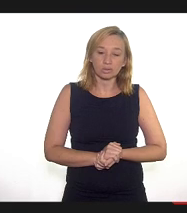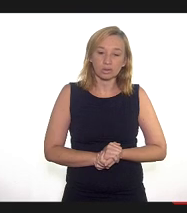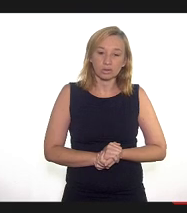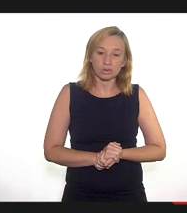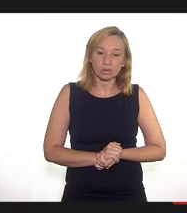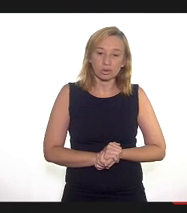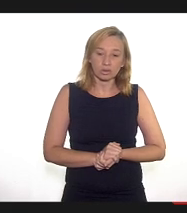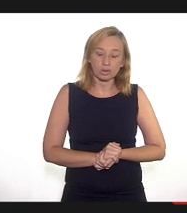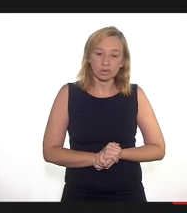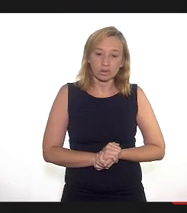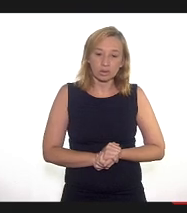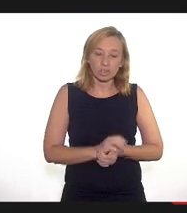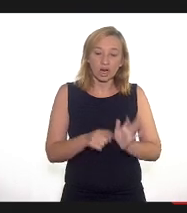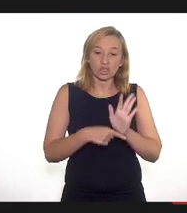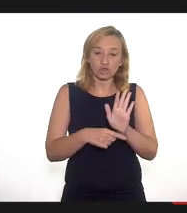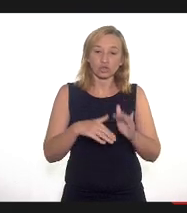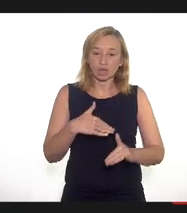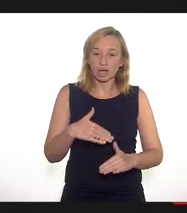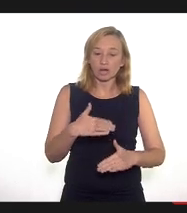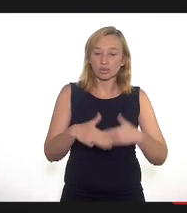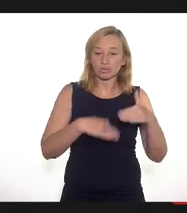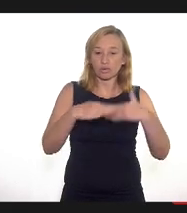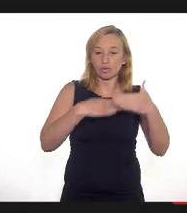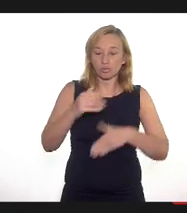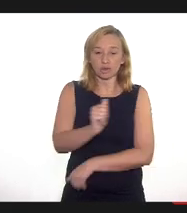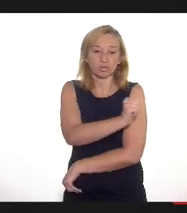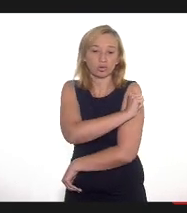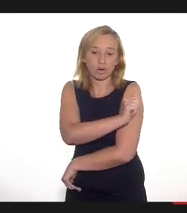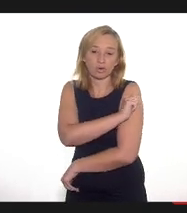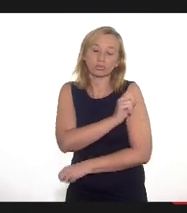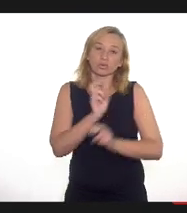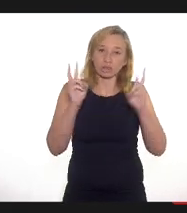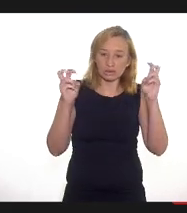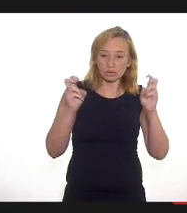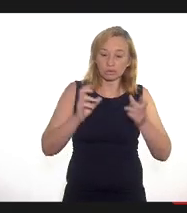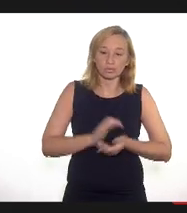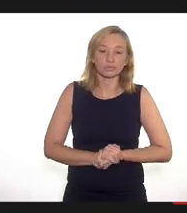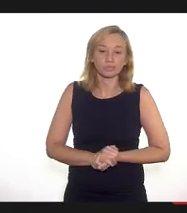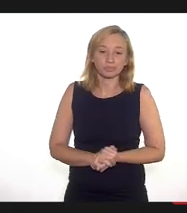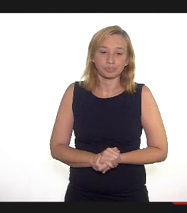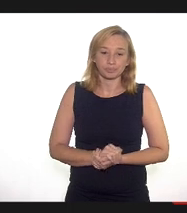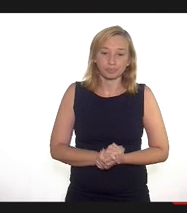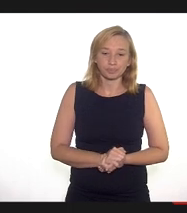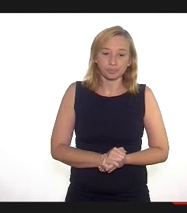aí a evolução do aluno nas disciplinas em questão.